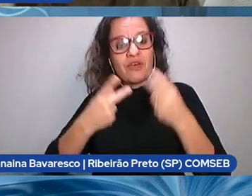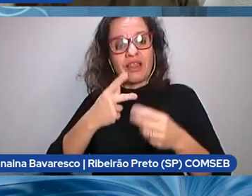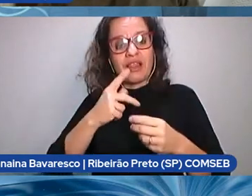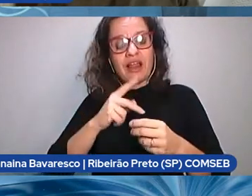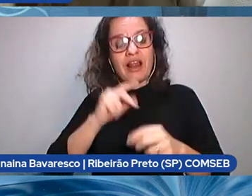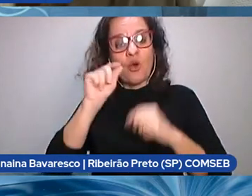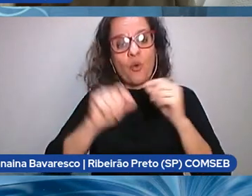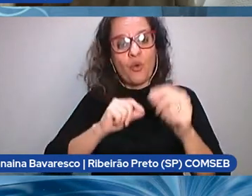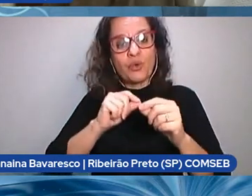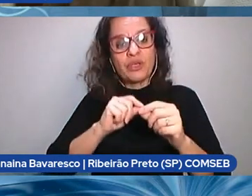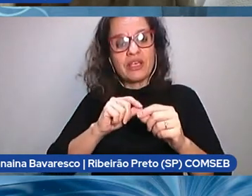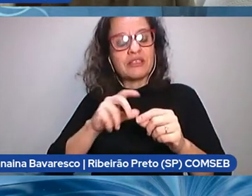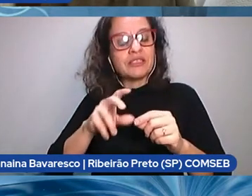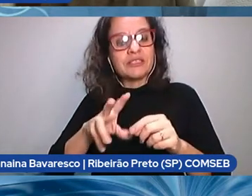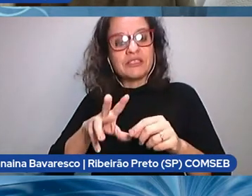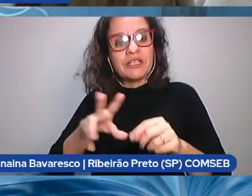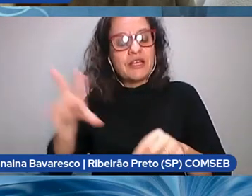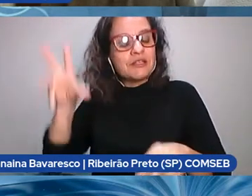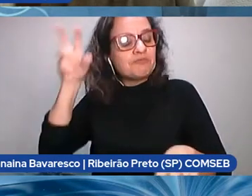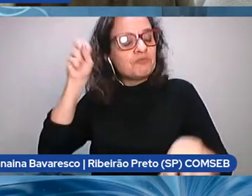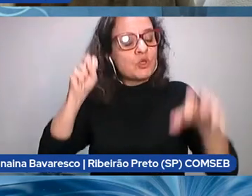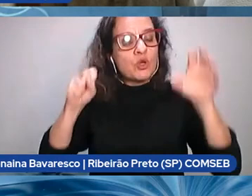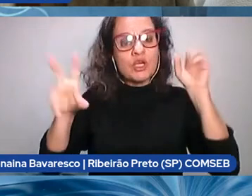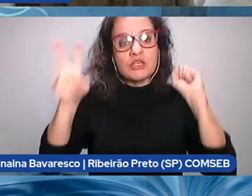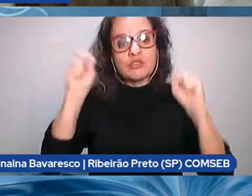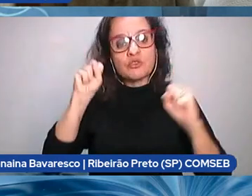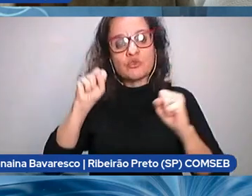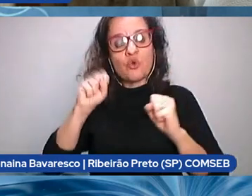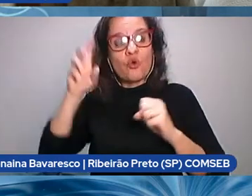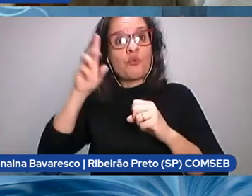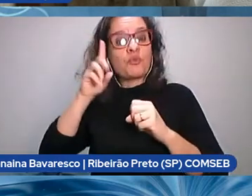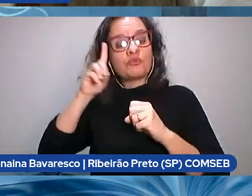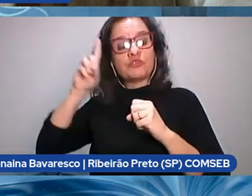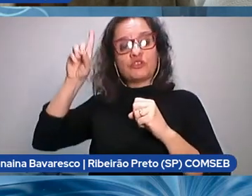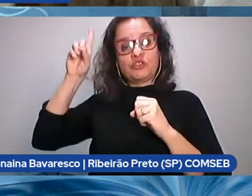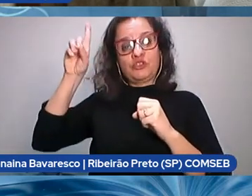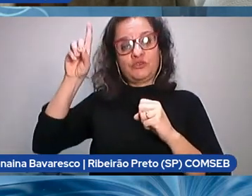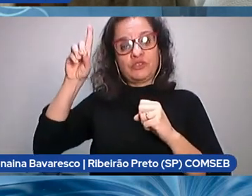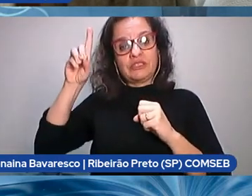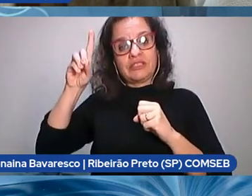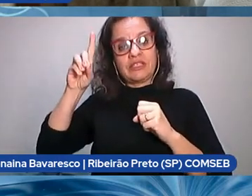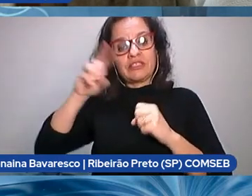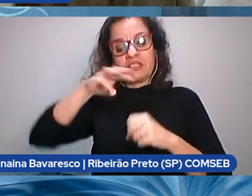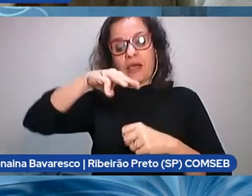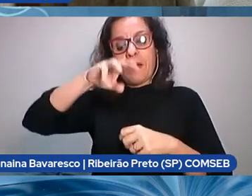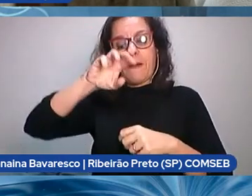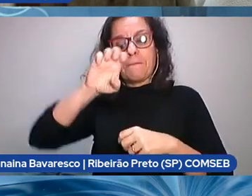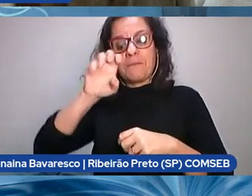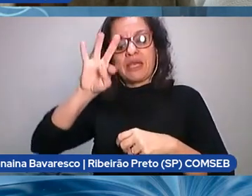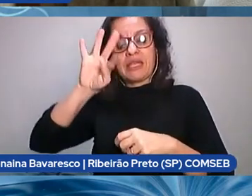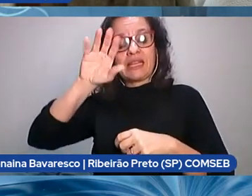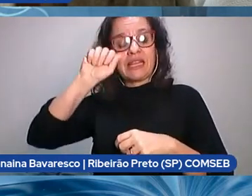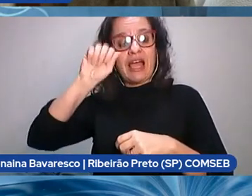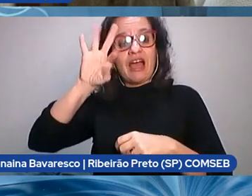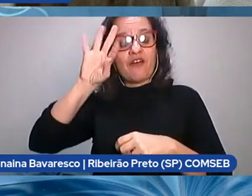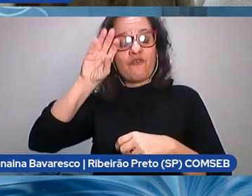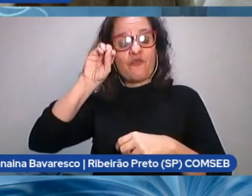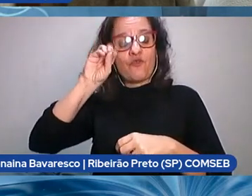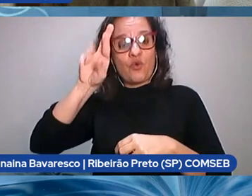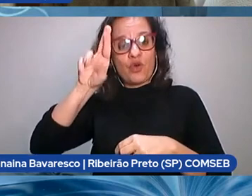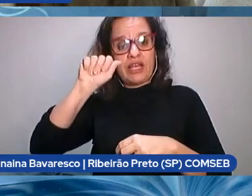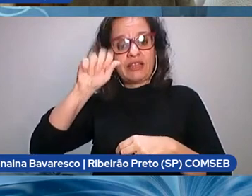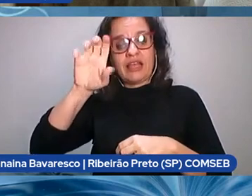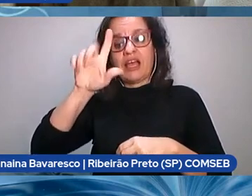esse sopro da divindade, da metáfora da Gênese, que nos transforma de